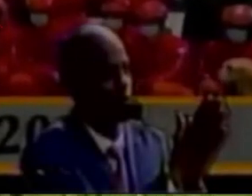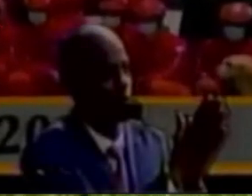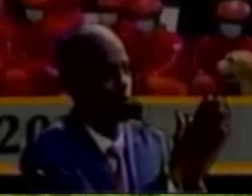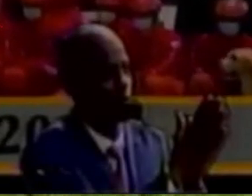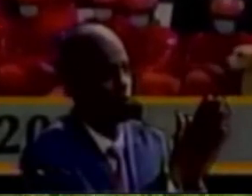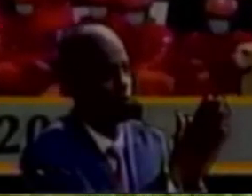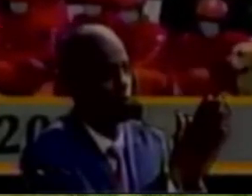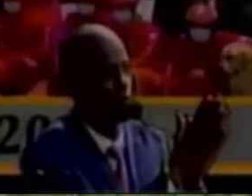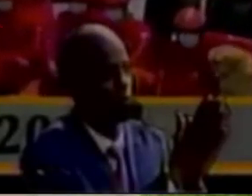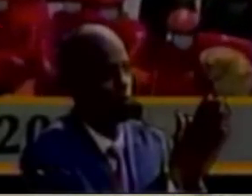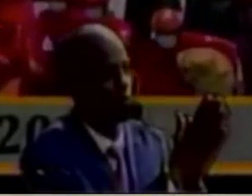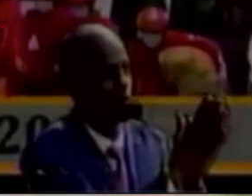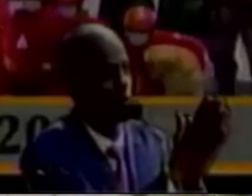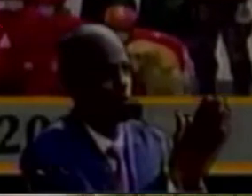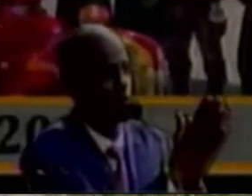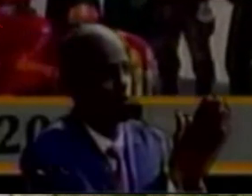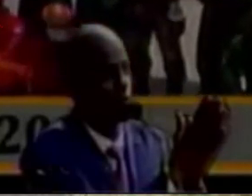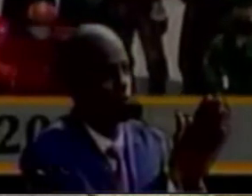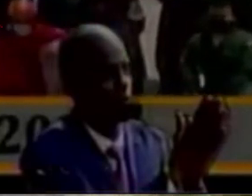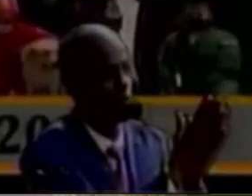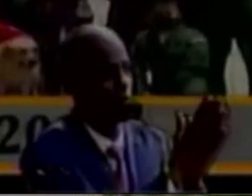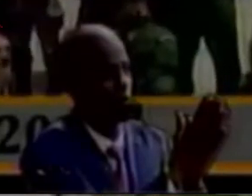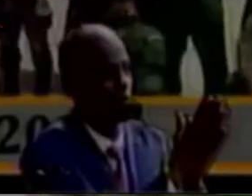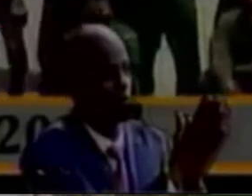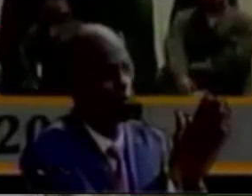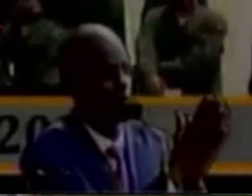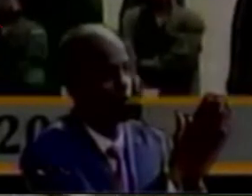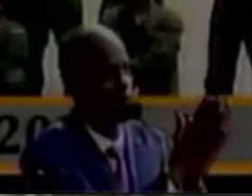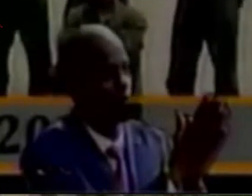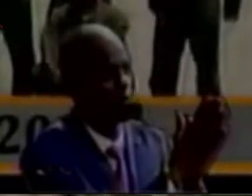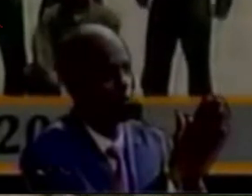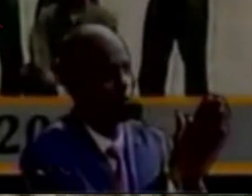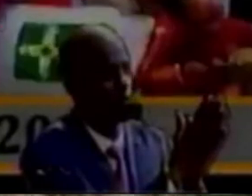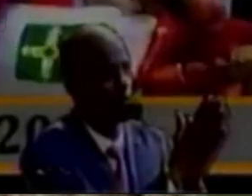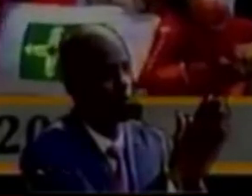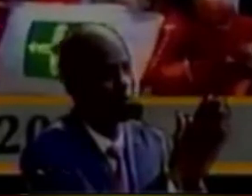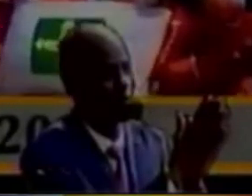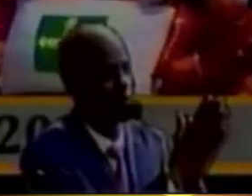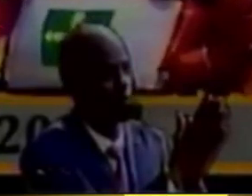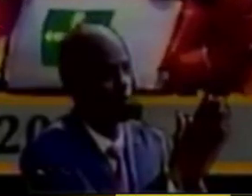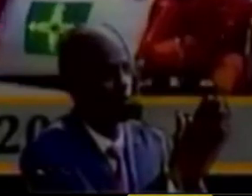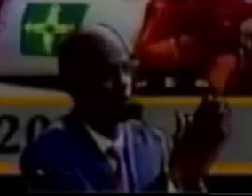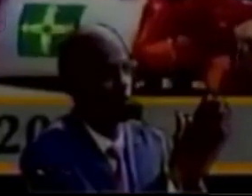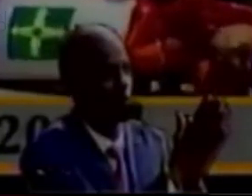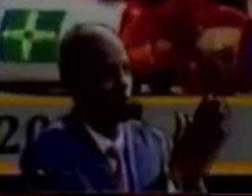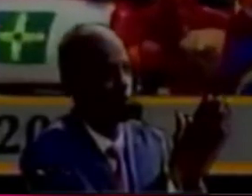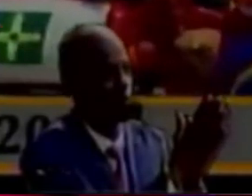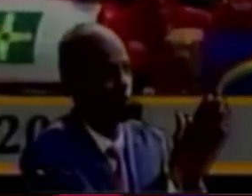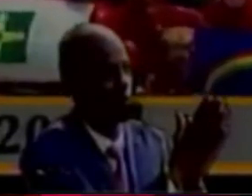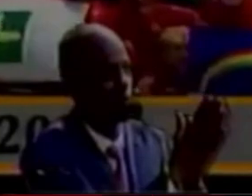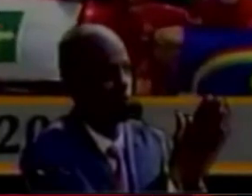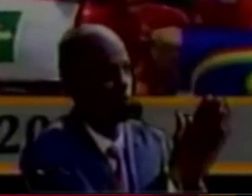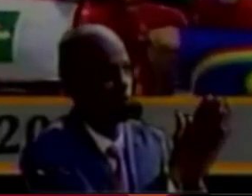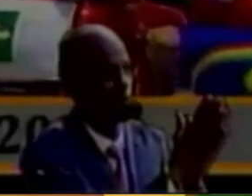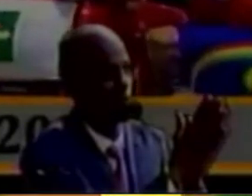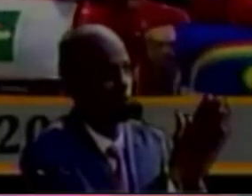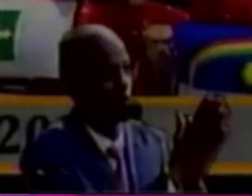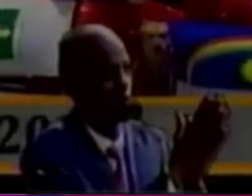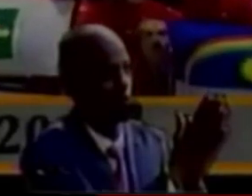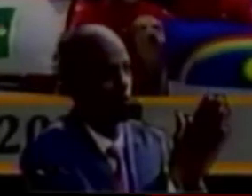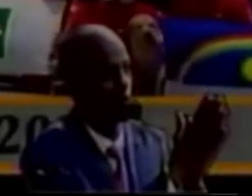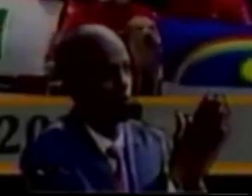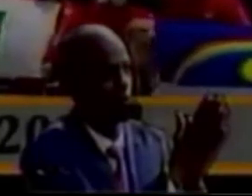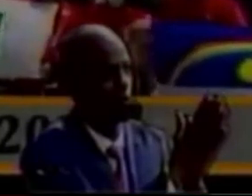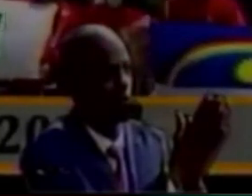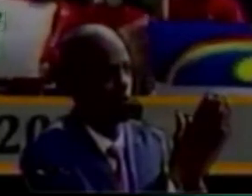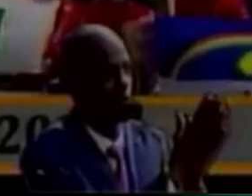cães. Mas além disso, nós trazemos a disponibilidade para ajudar em tudo que for possível o povo haitiano. Lidzi,